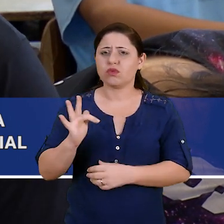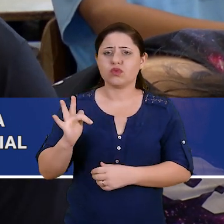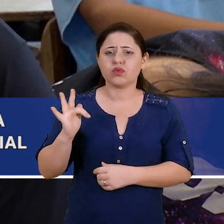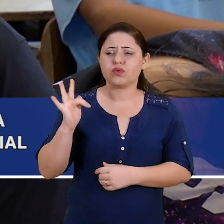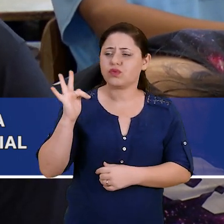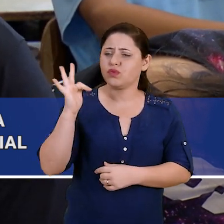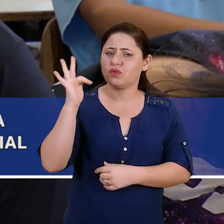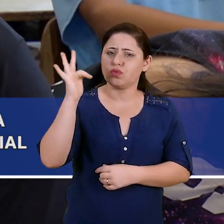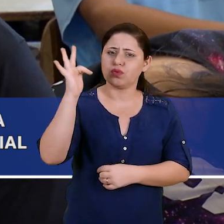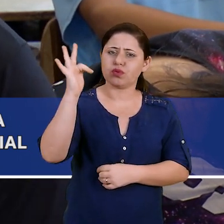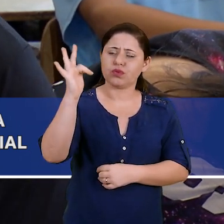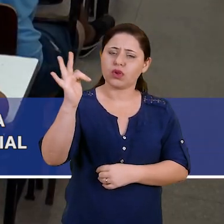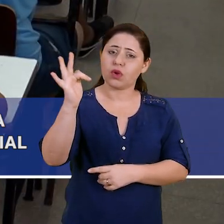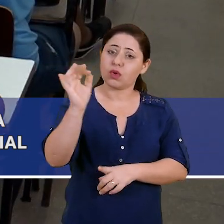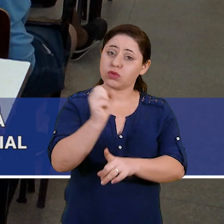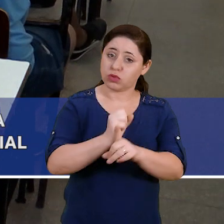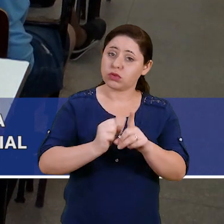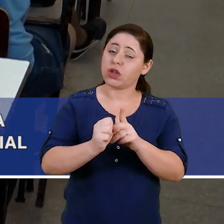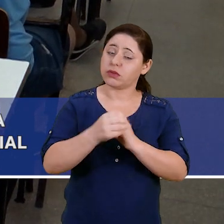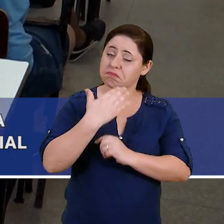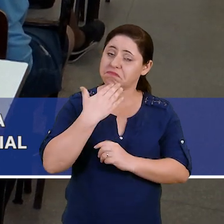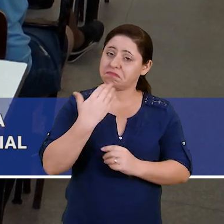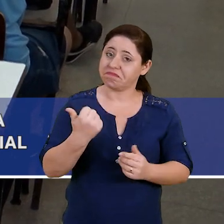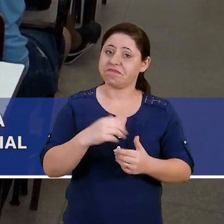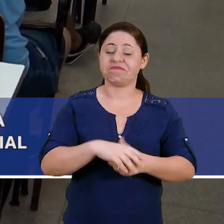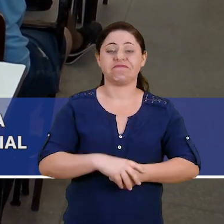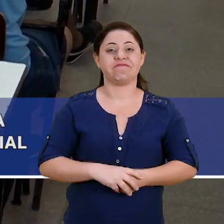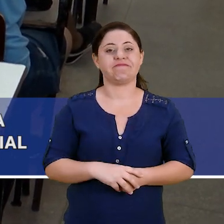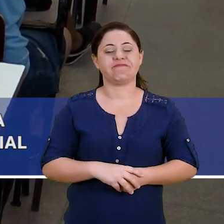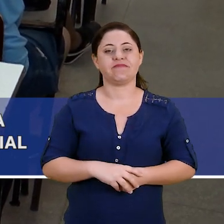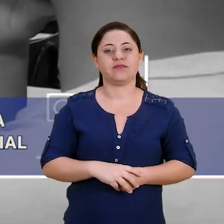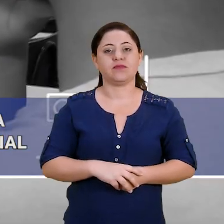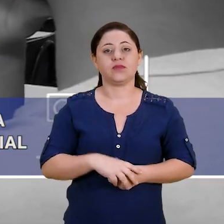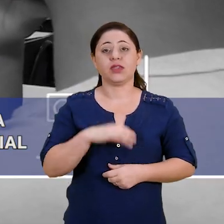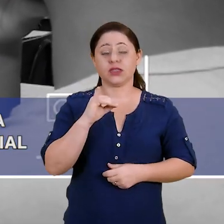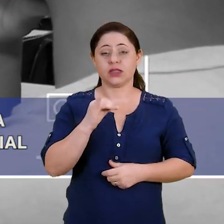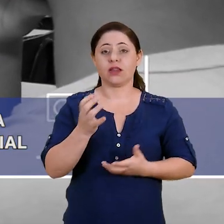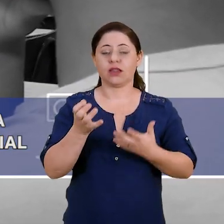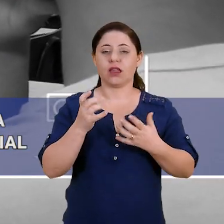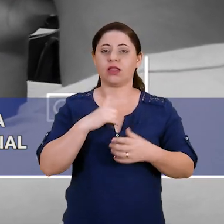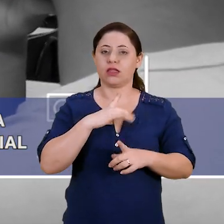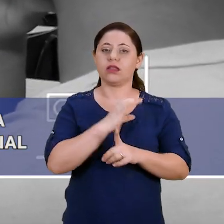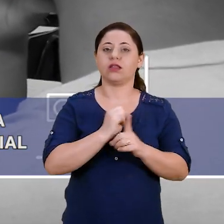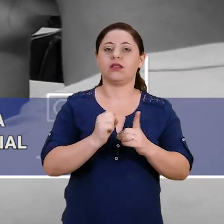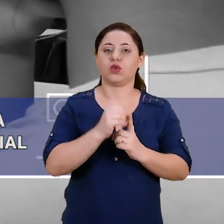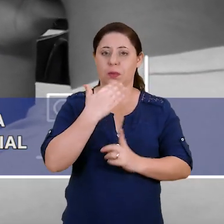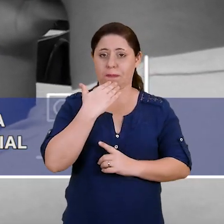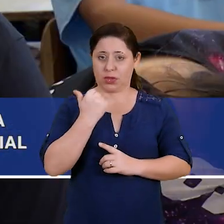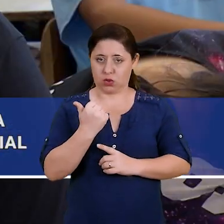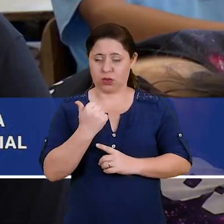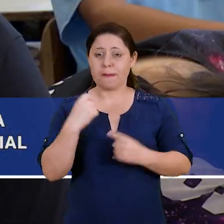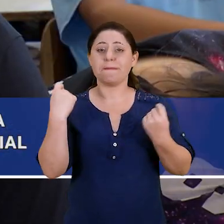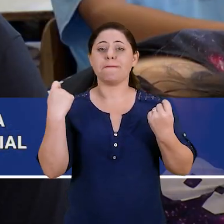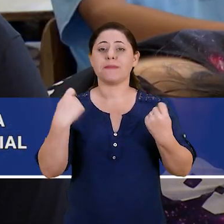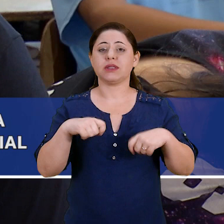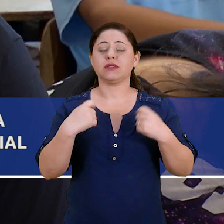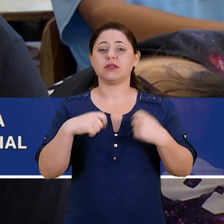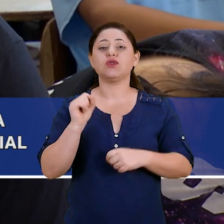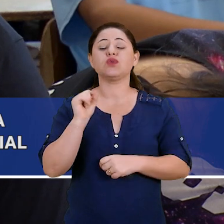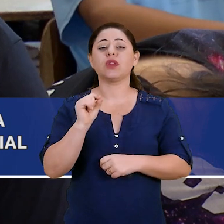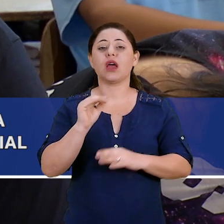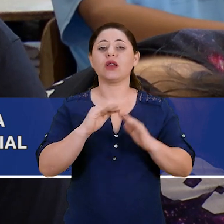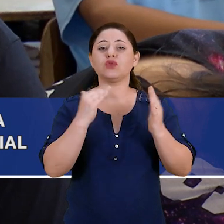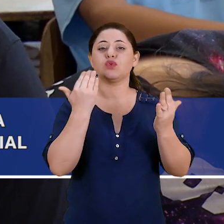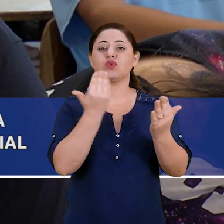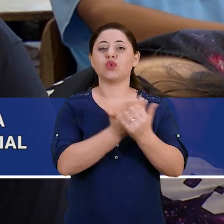para que a gente construa um futuro, uma sociedade melhor. Então, se a gente quer ter